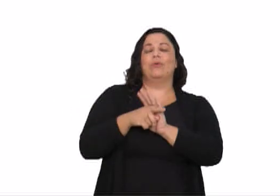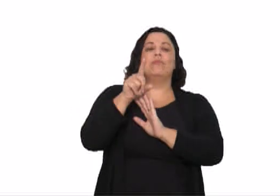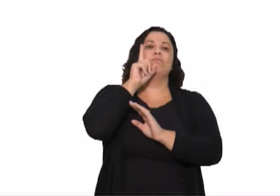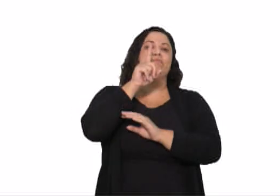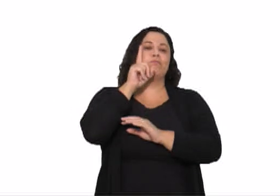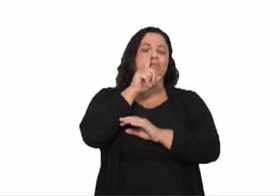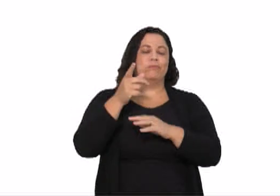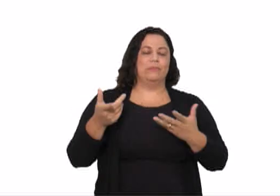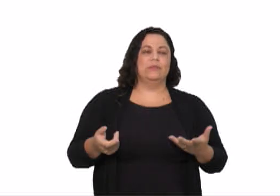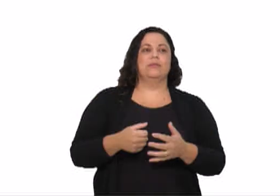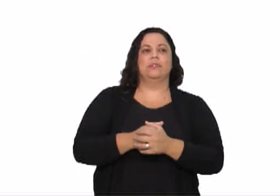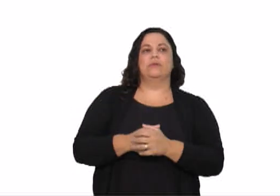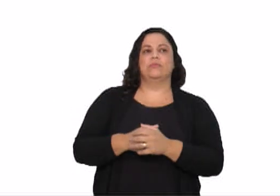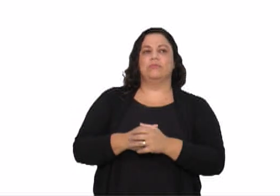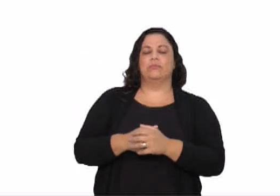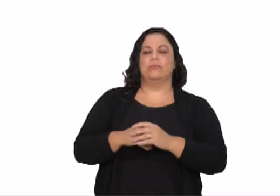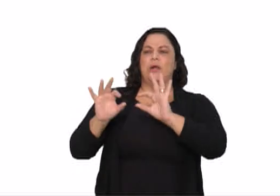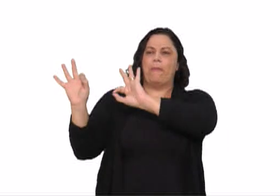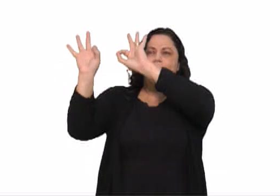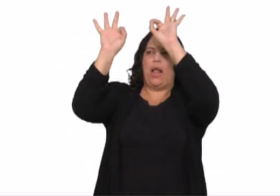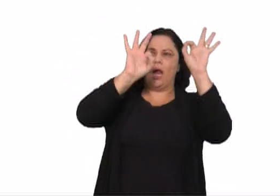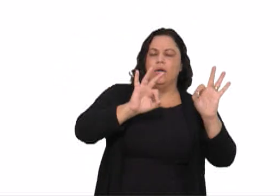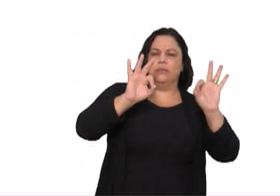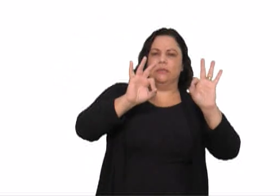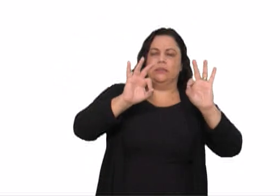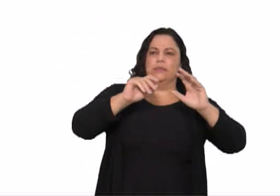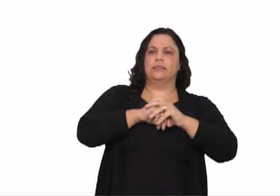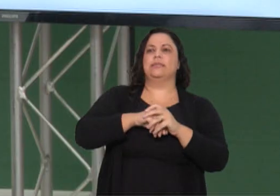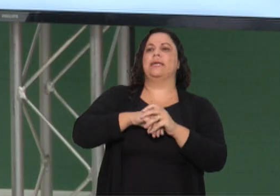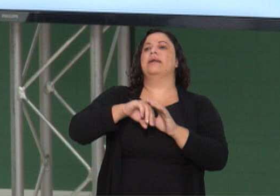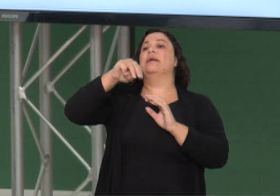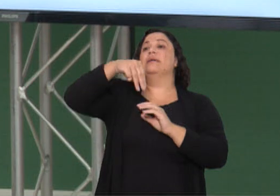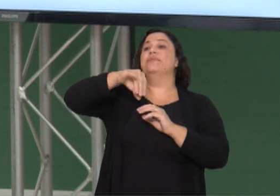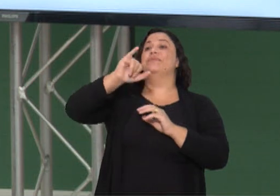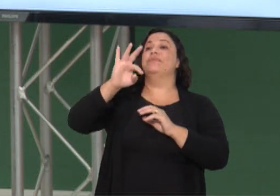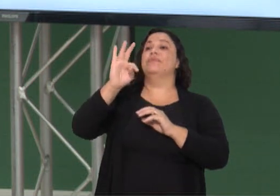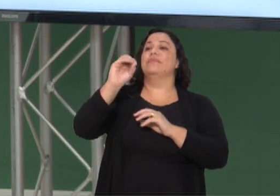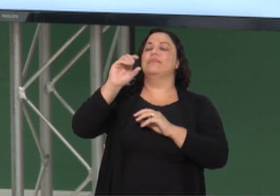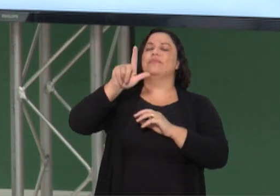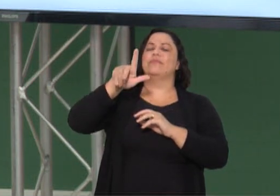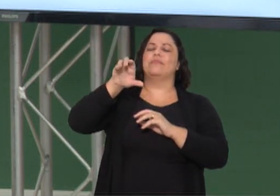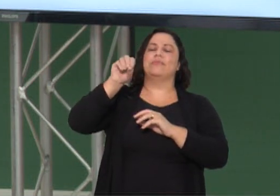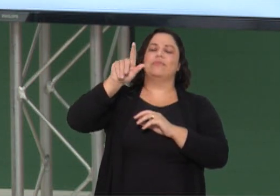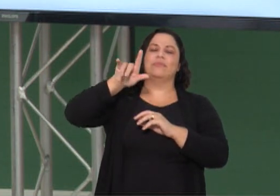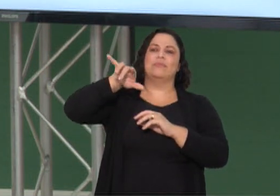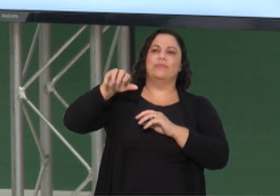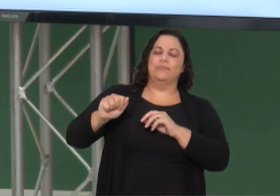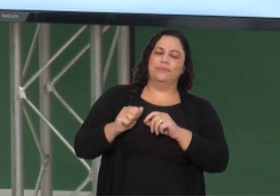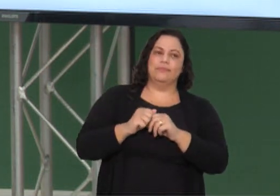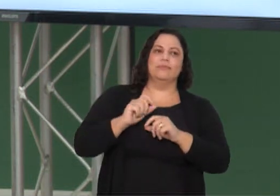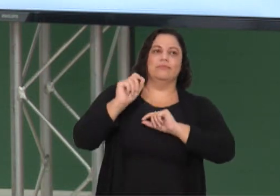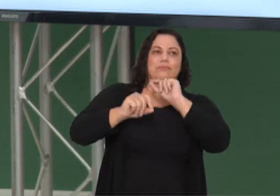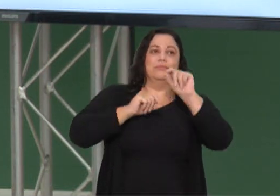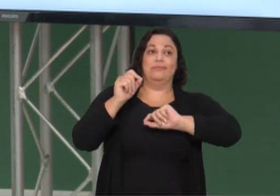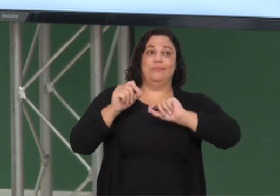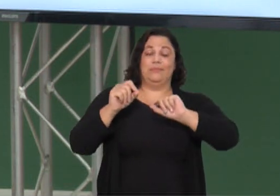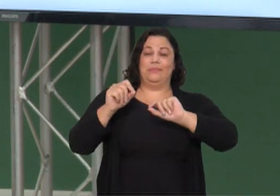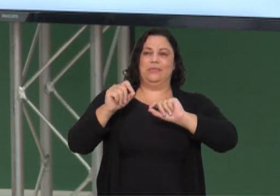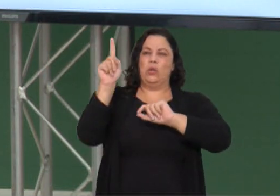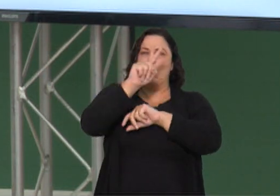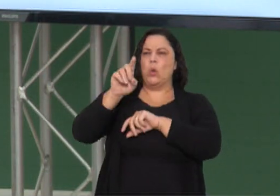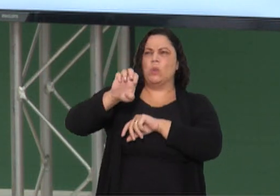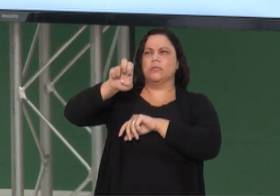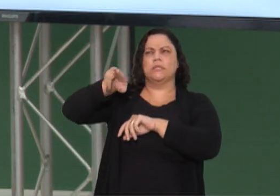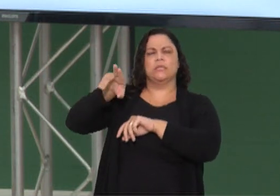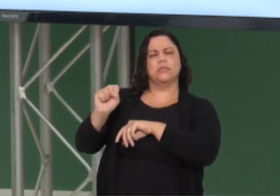cena mitológica da Guerra de Troia, o Aquiles acabou de morrer e está sendo levado pelo seu amigo soldado Ajax. Na frente dele